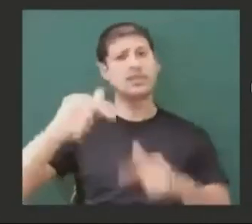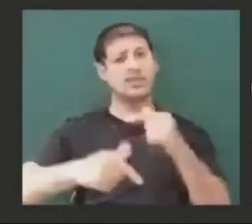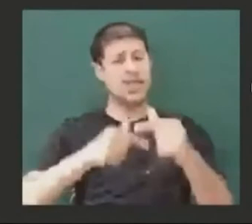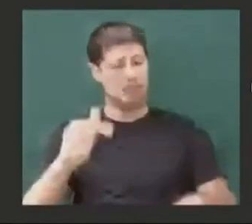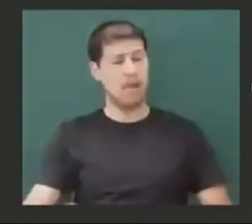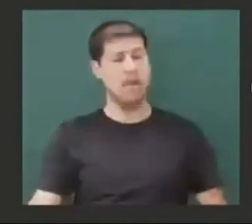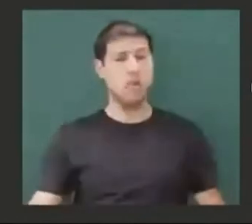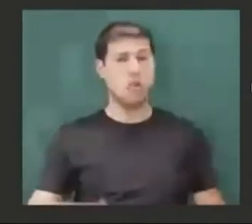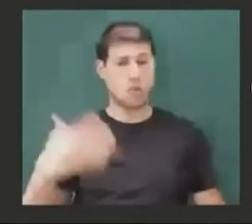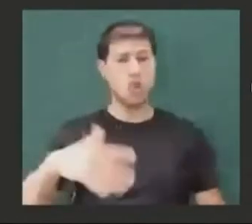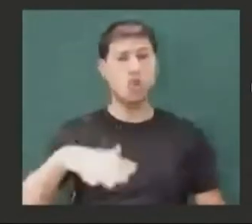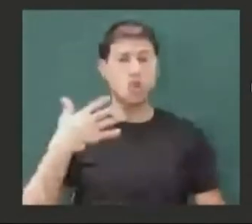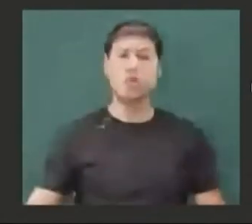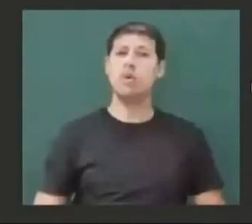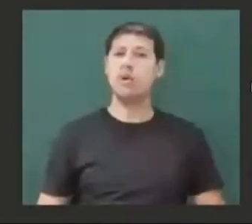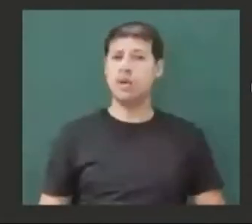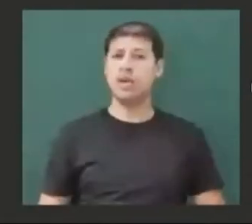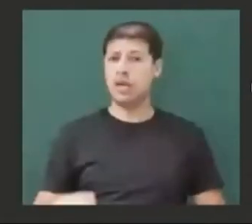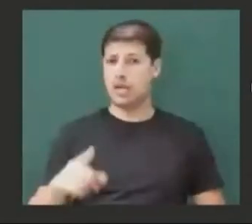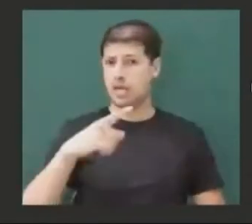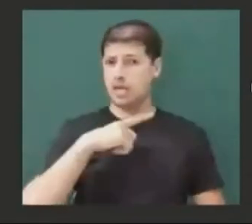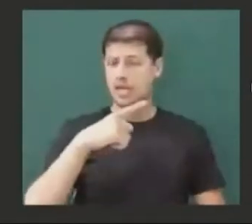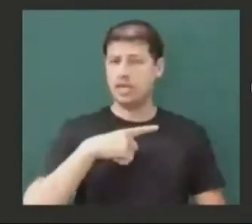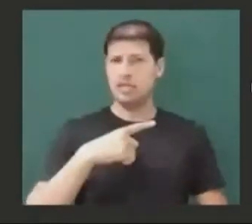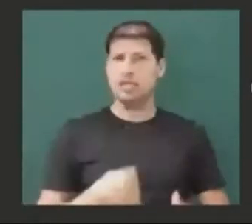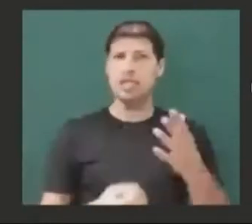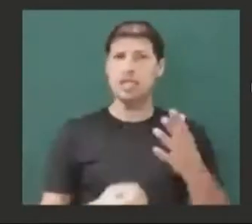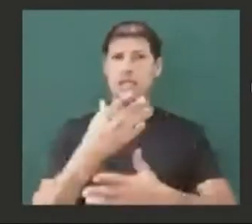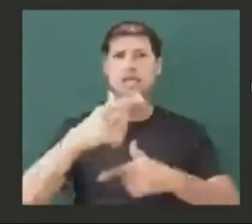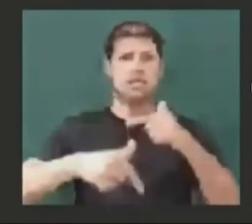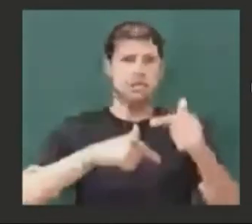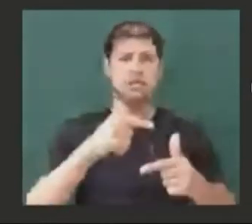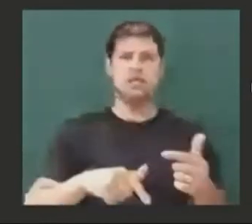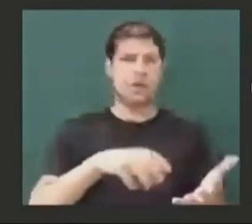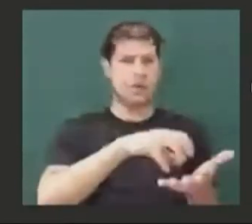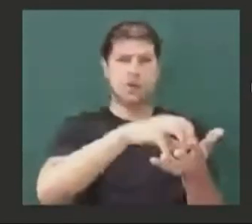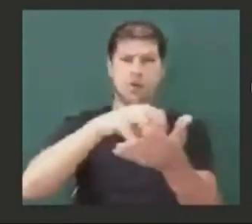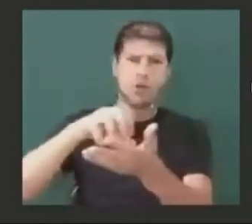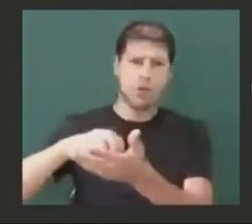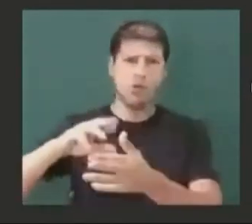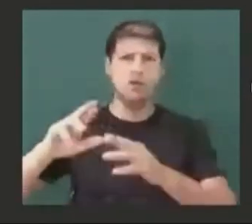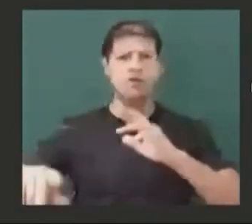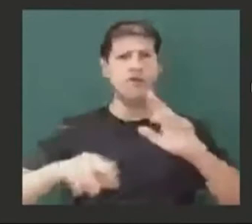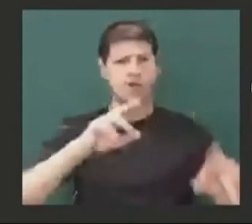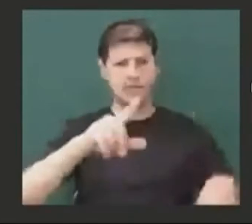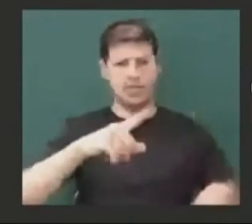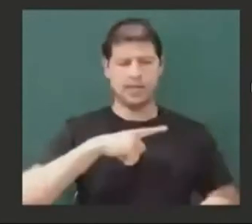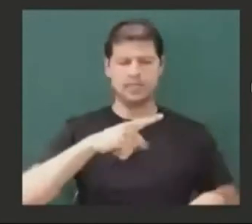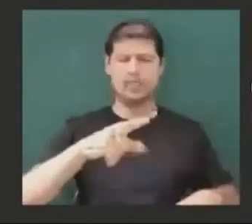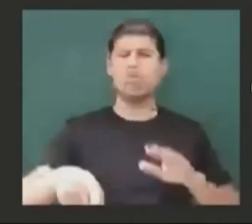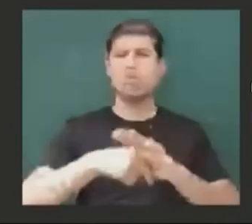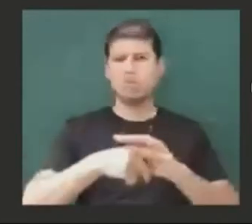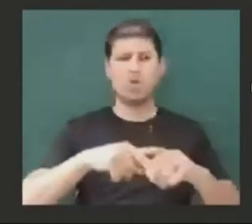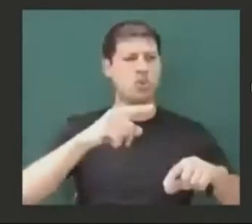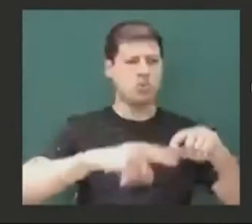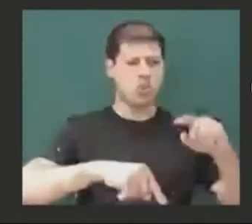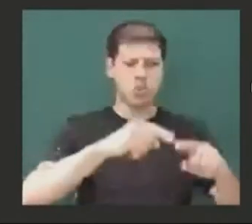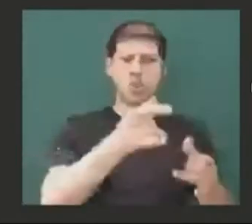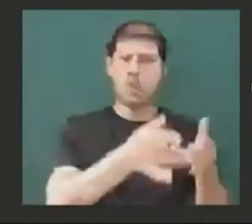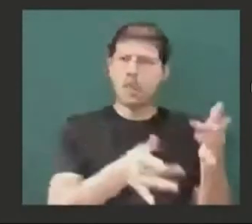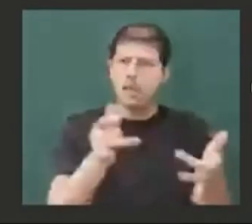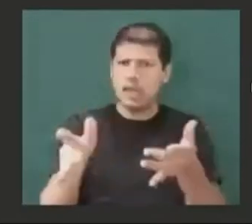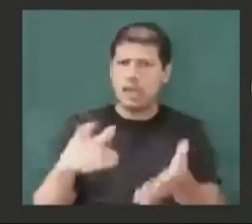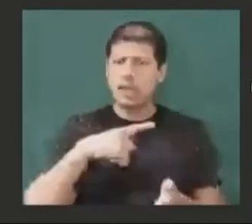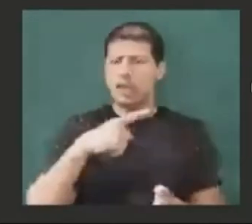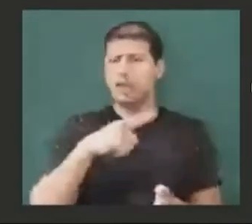global do potencial de criação de empregos de diferentes setores de gestão de resíduos, a pesquisa deixa